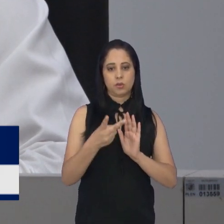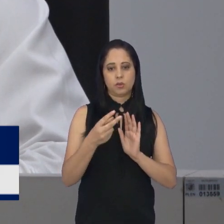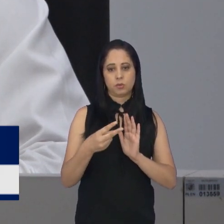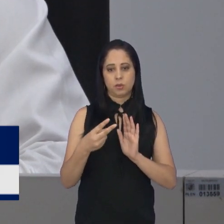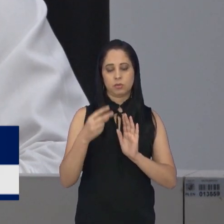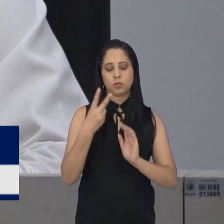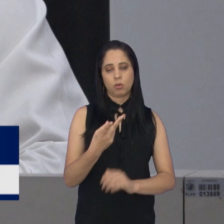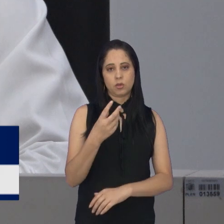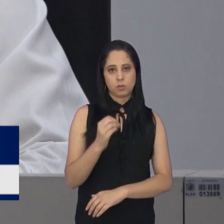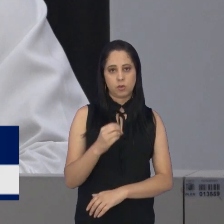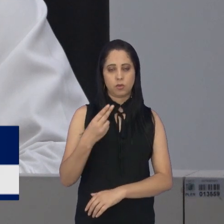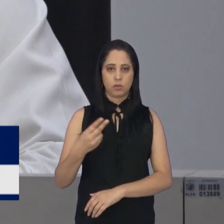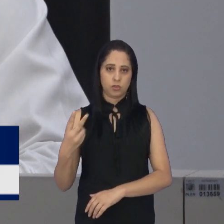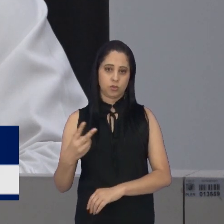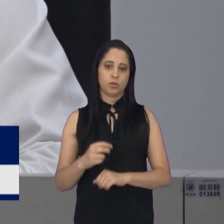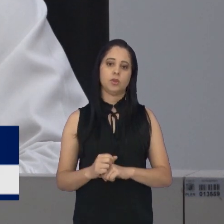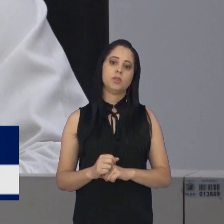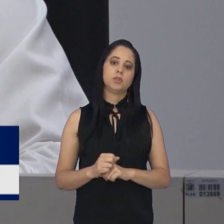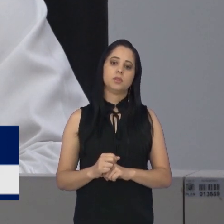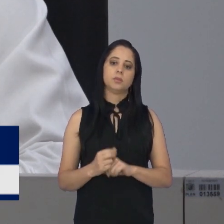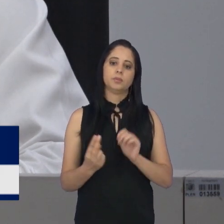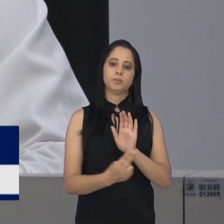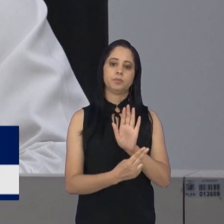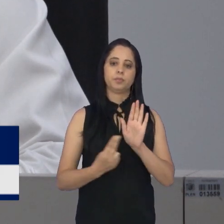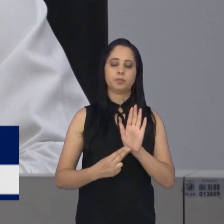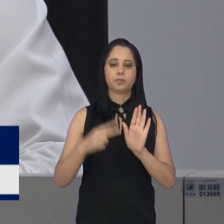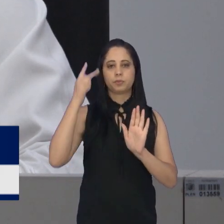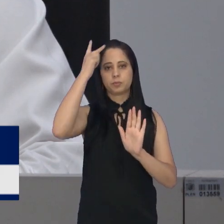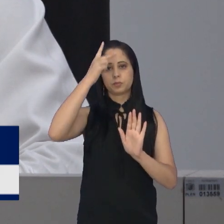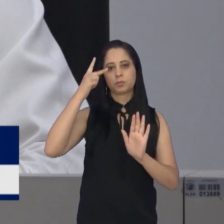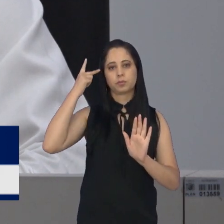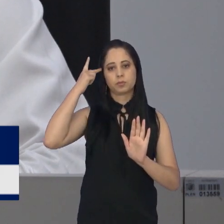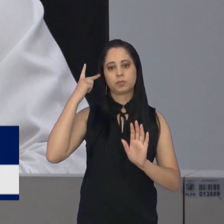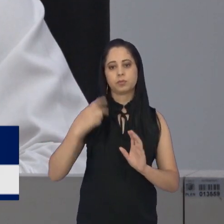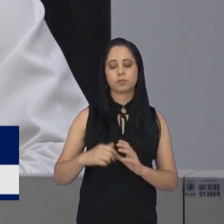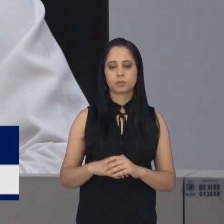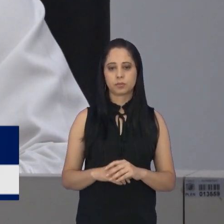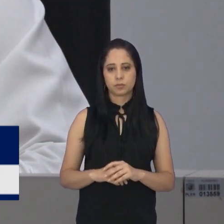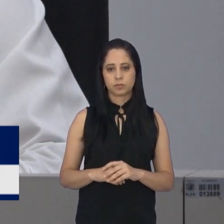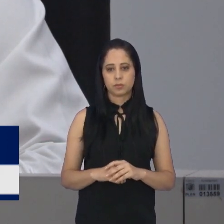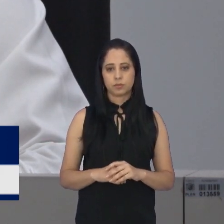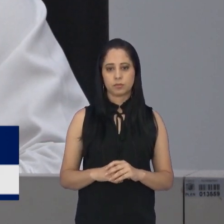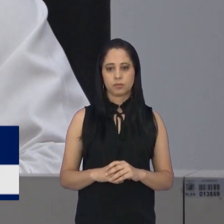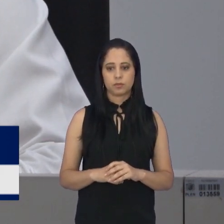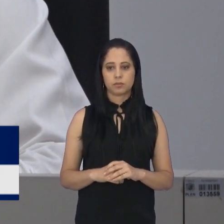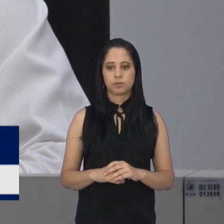382/2022, de autoria do vereador Fernando Petit.